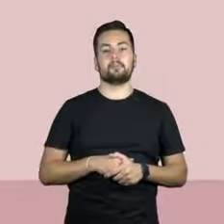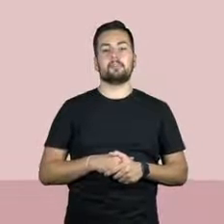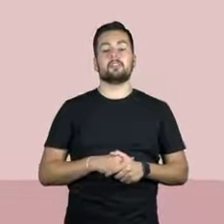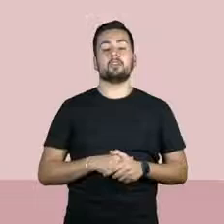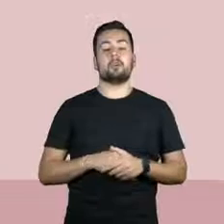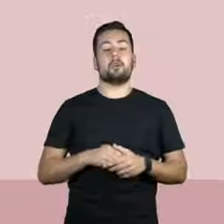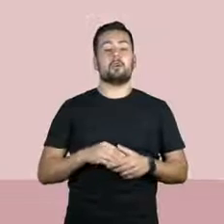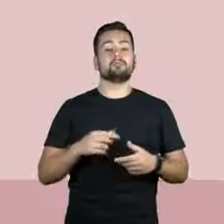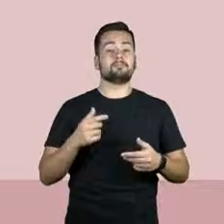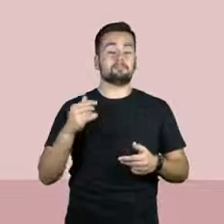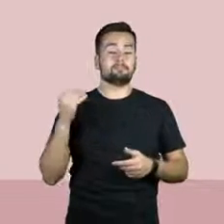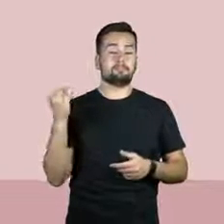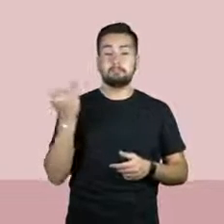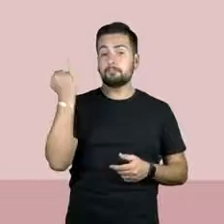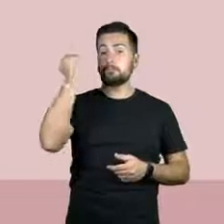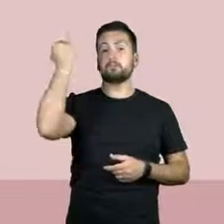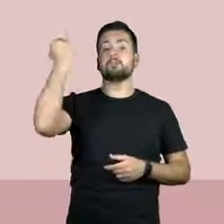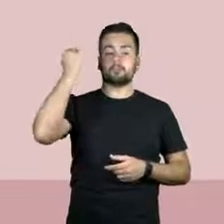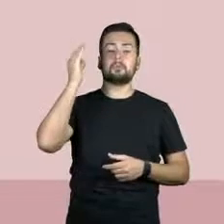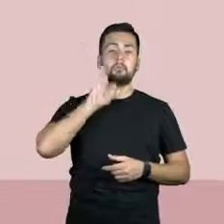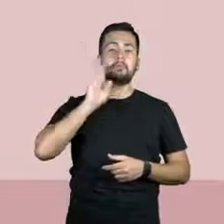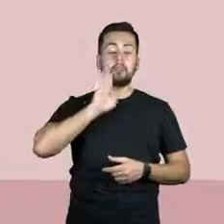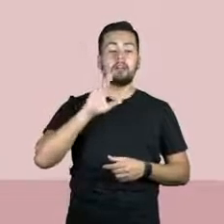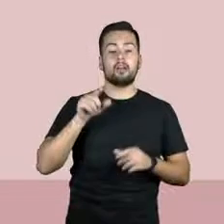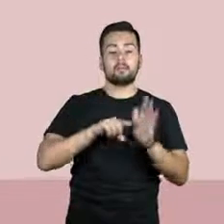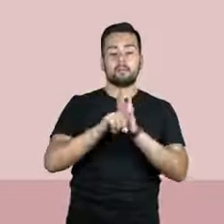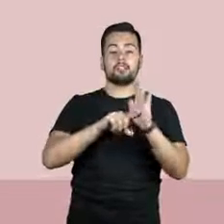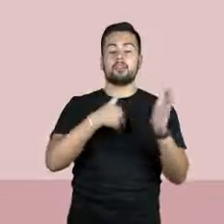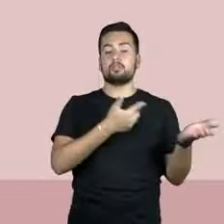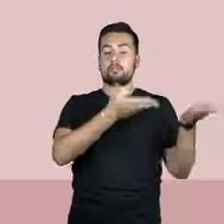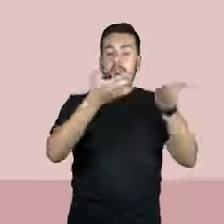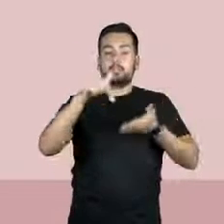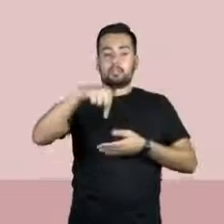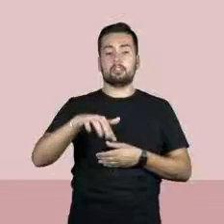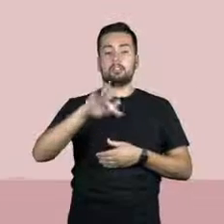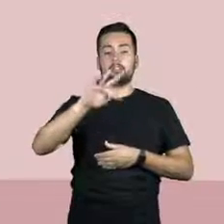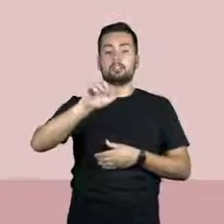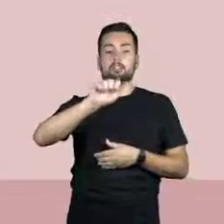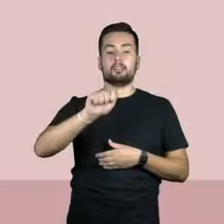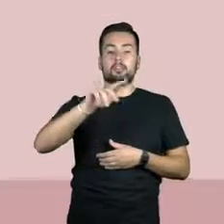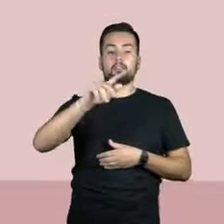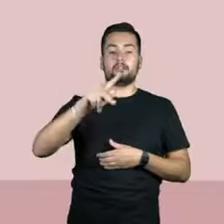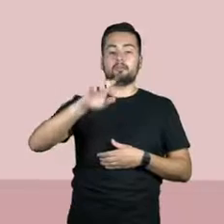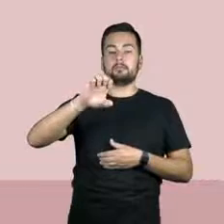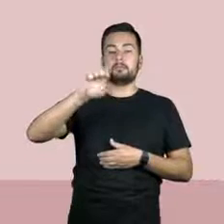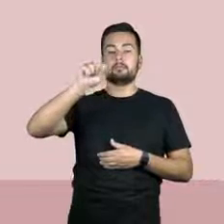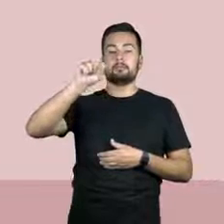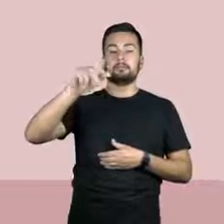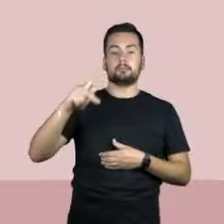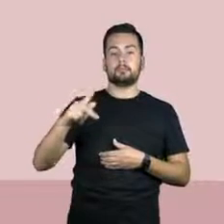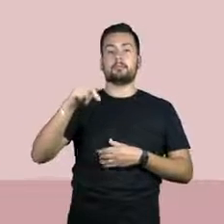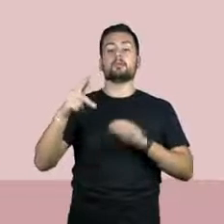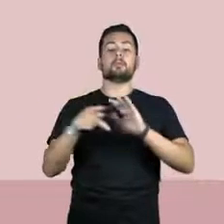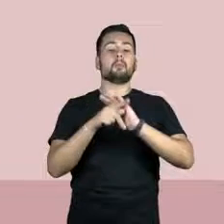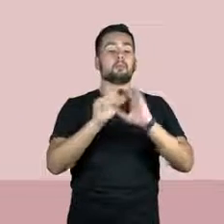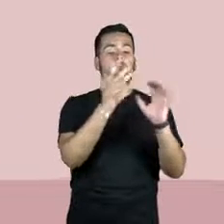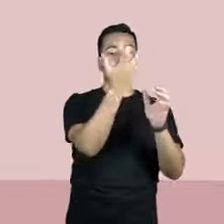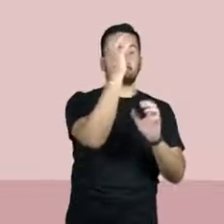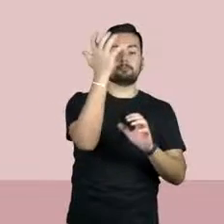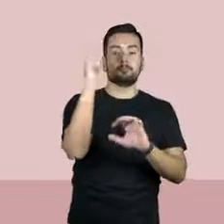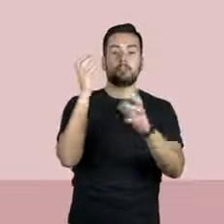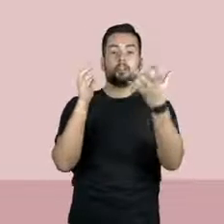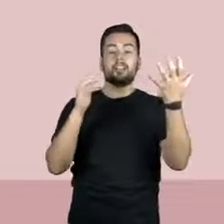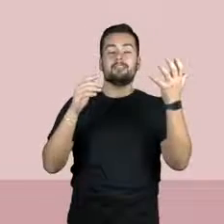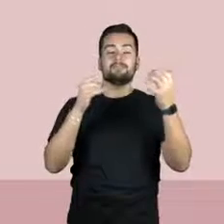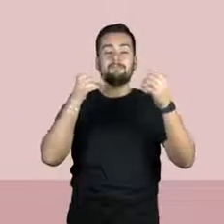Uma coisa bem interessante sobre essa pesquisa que eu trago aqui da agência FAPESP é a questão da urbanização, tá? O